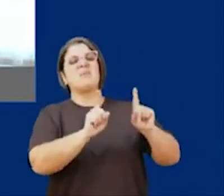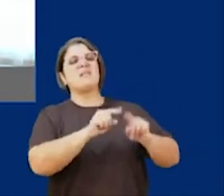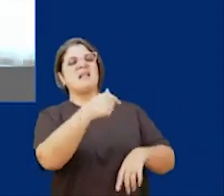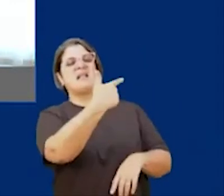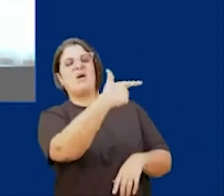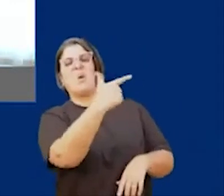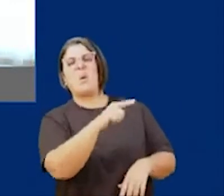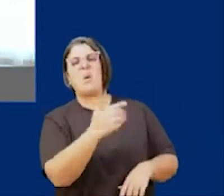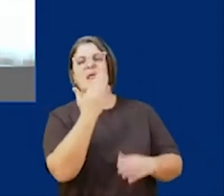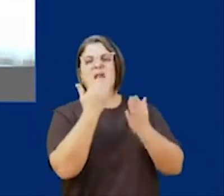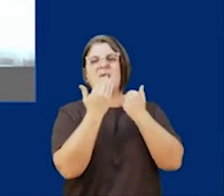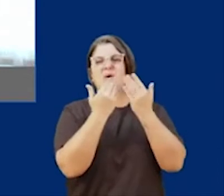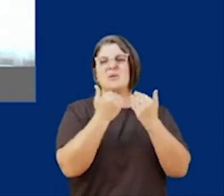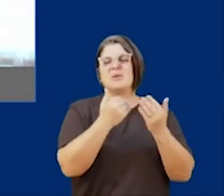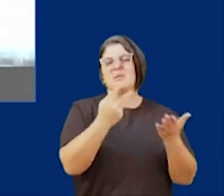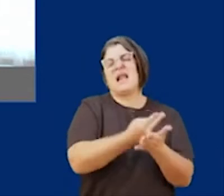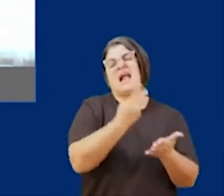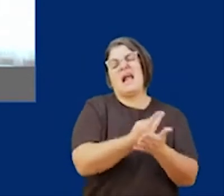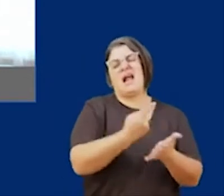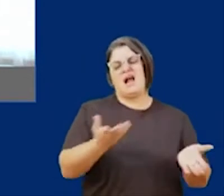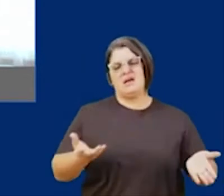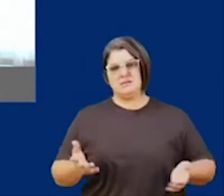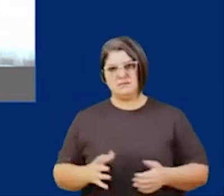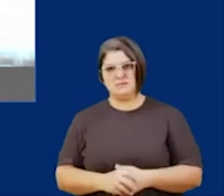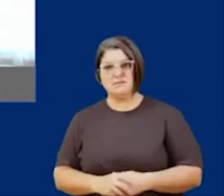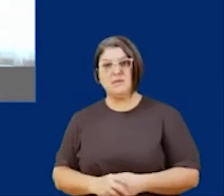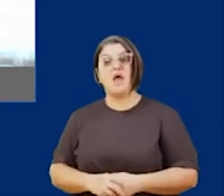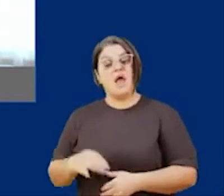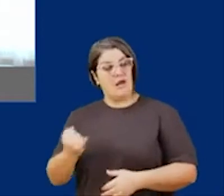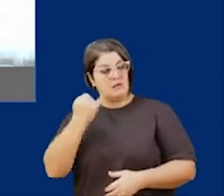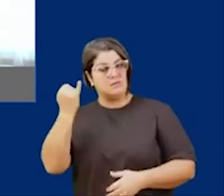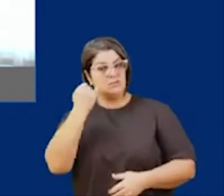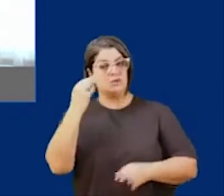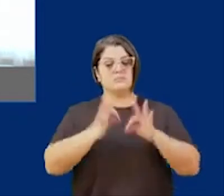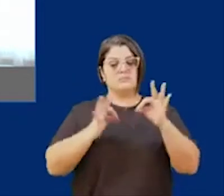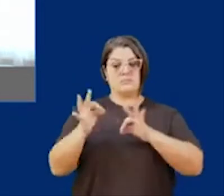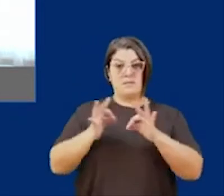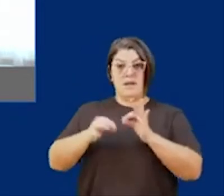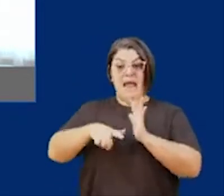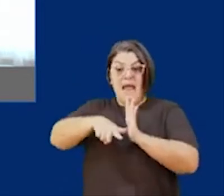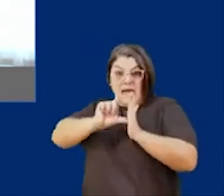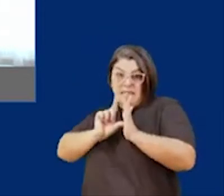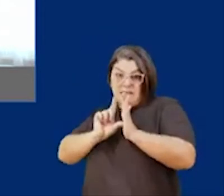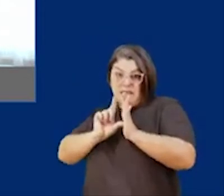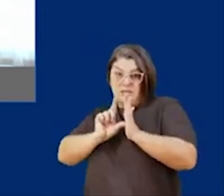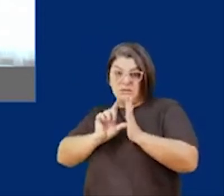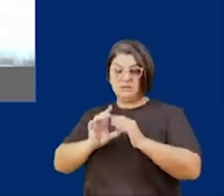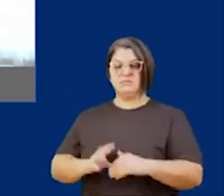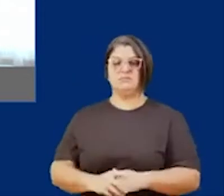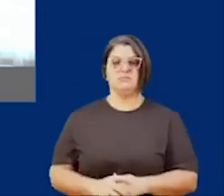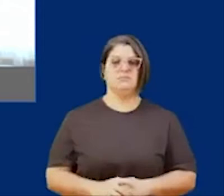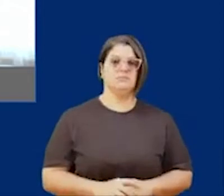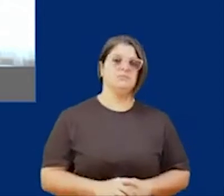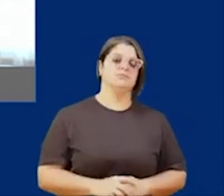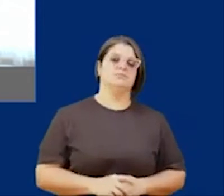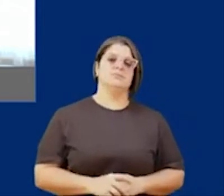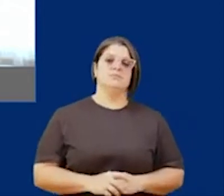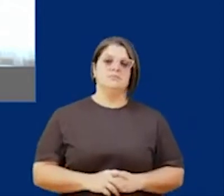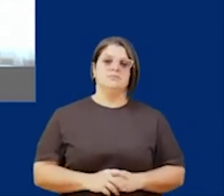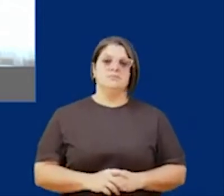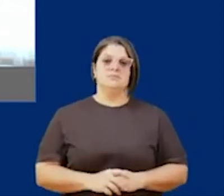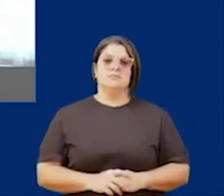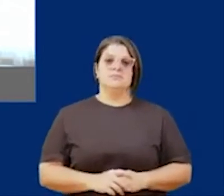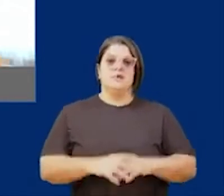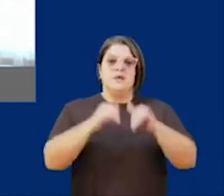dentro dessas orientações que a gente está falando, né? Então, é muito importante ter isso em mente. E a outra mensagem importante é